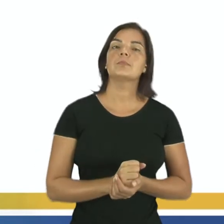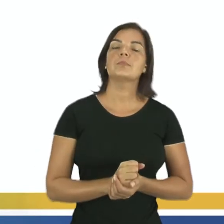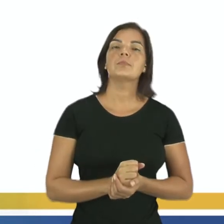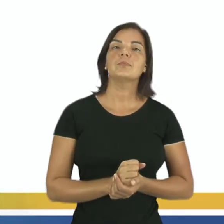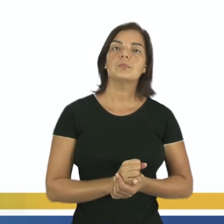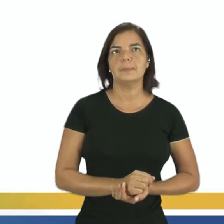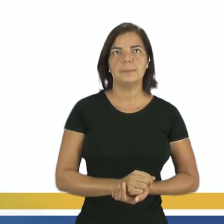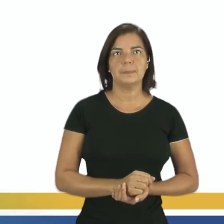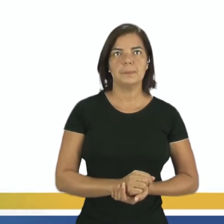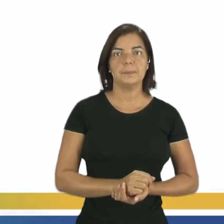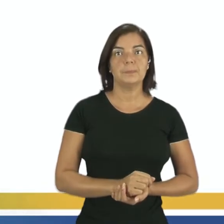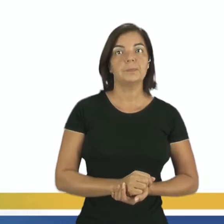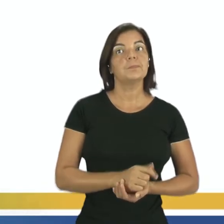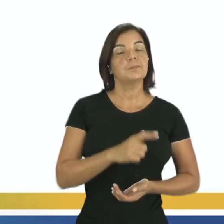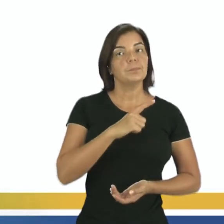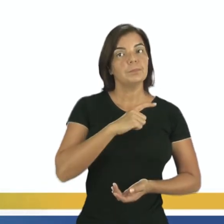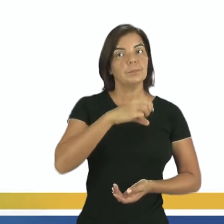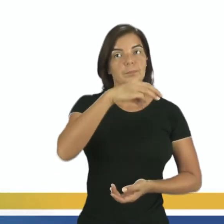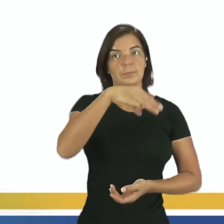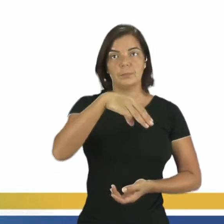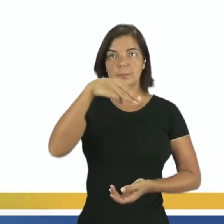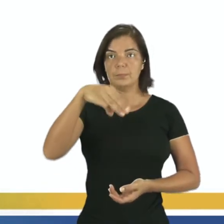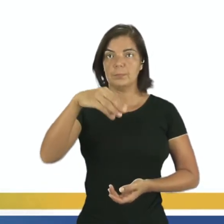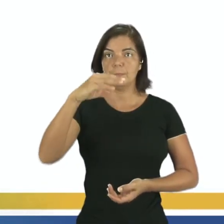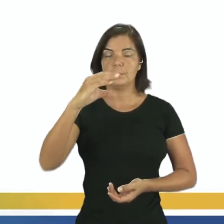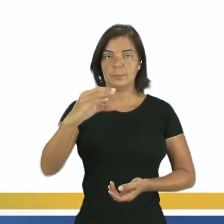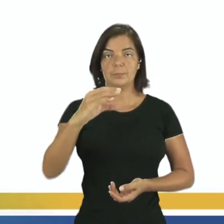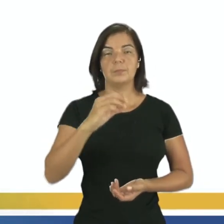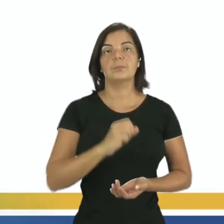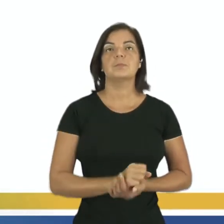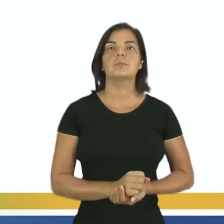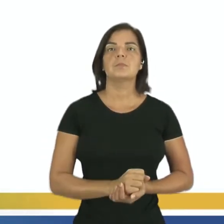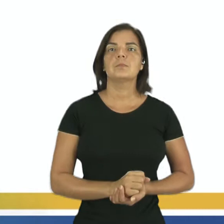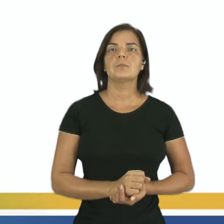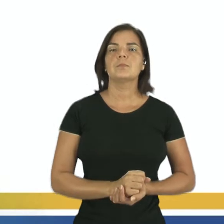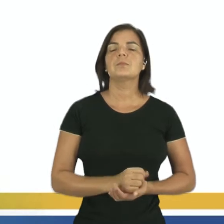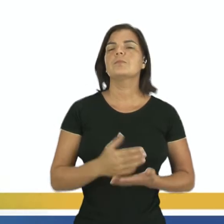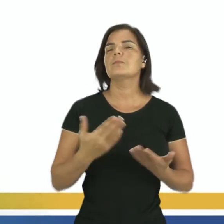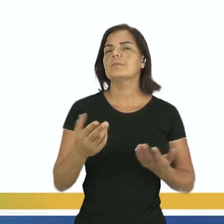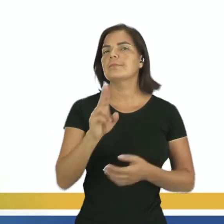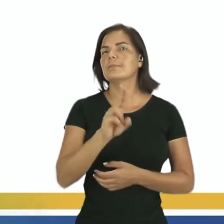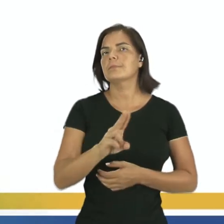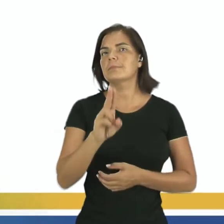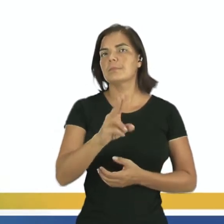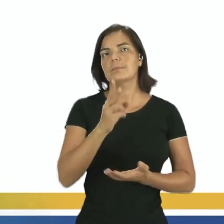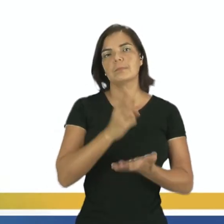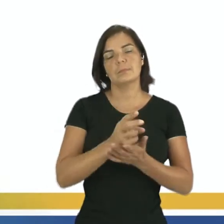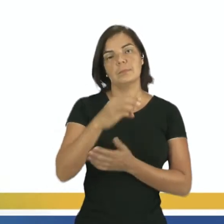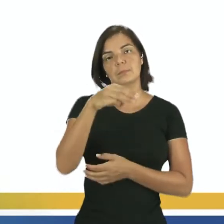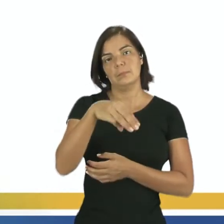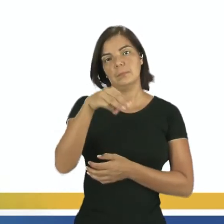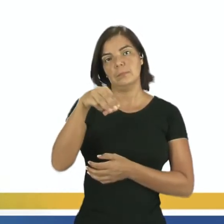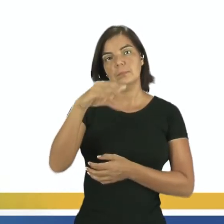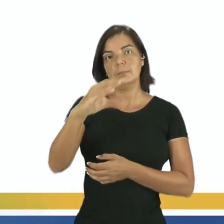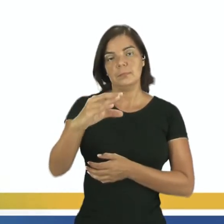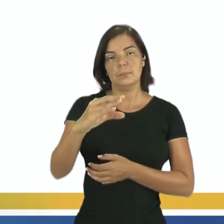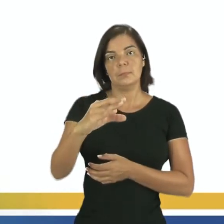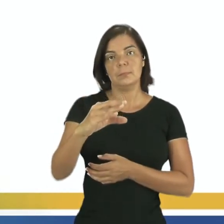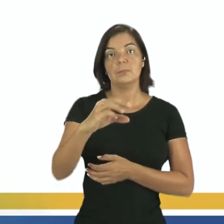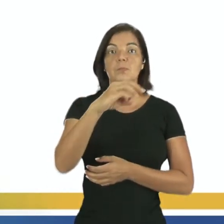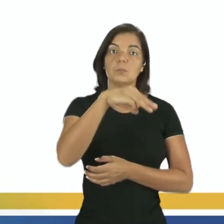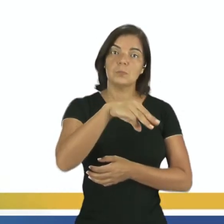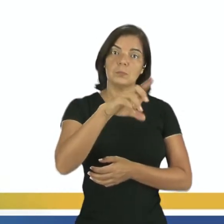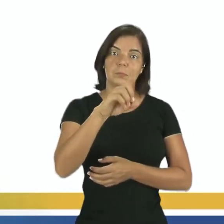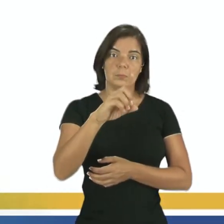da aula. Então tá aí, mínimo múltiplo comum. Qual é a sigla que a gente vai usar? MMC. Lá no